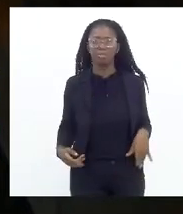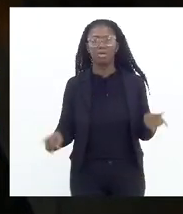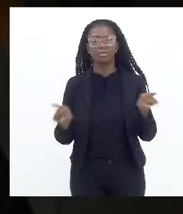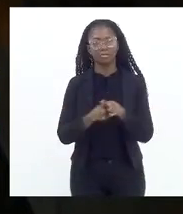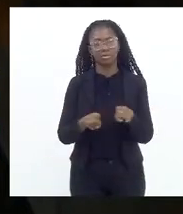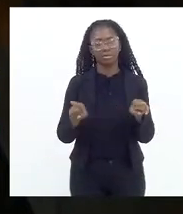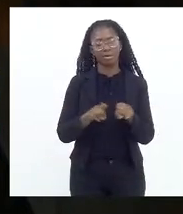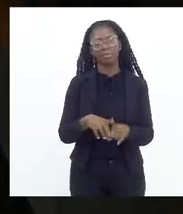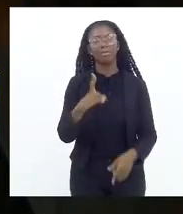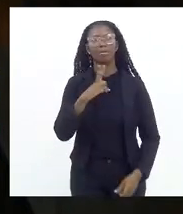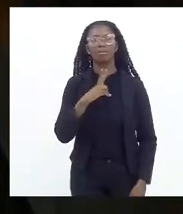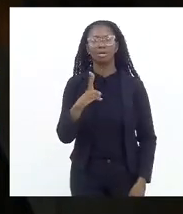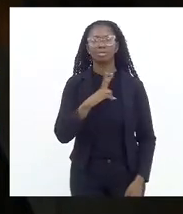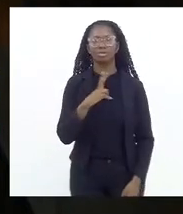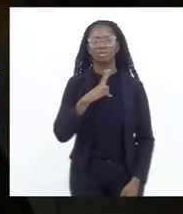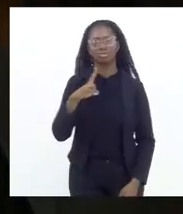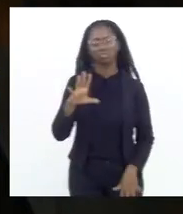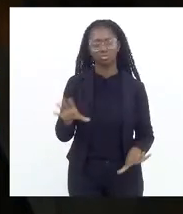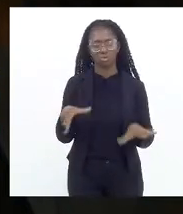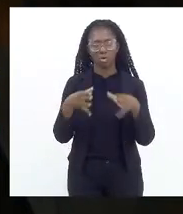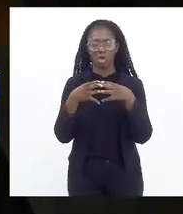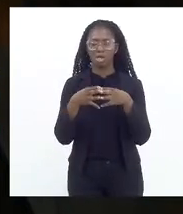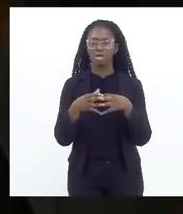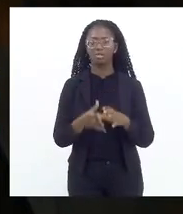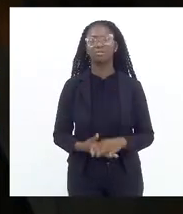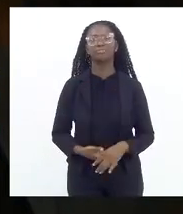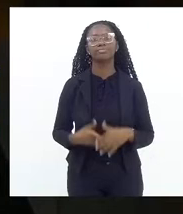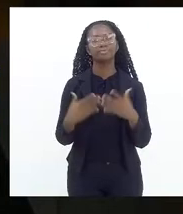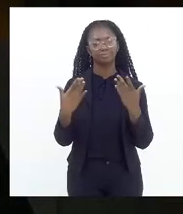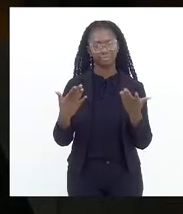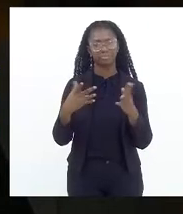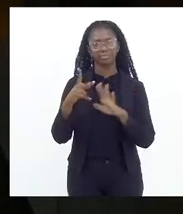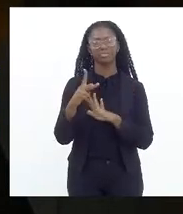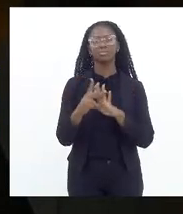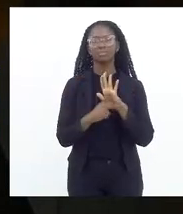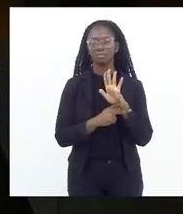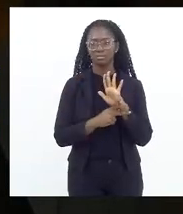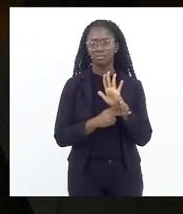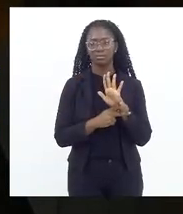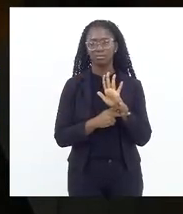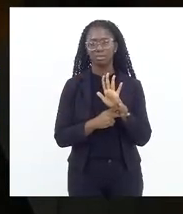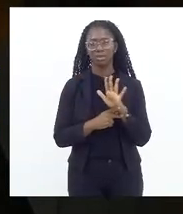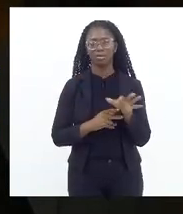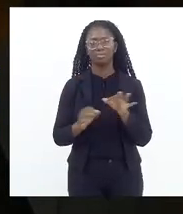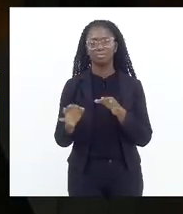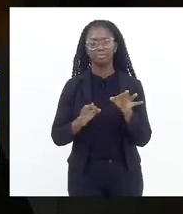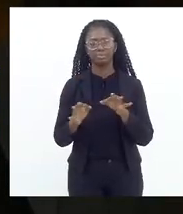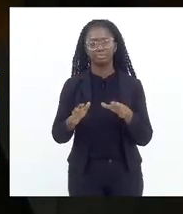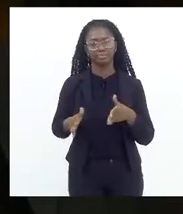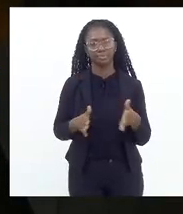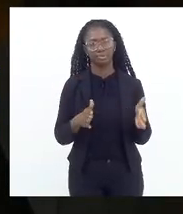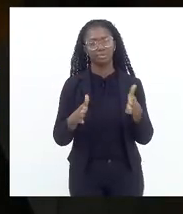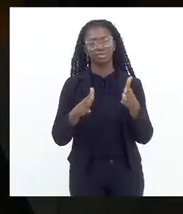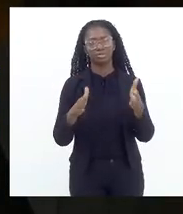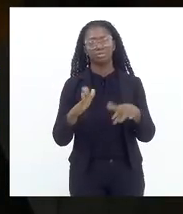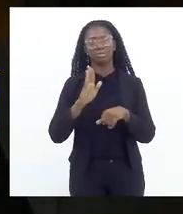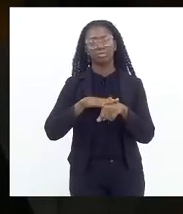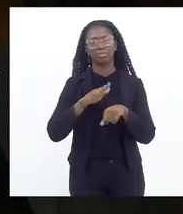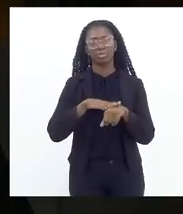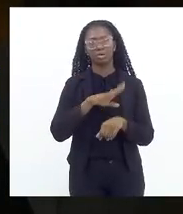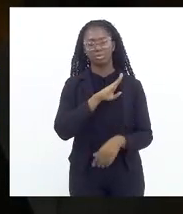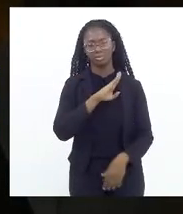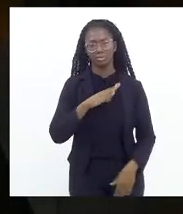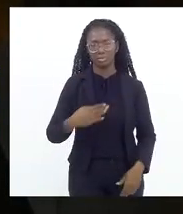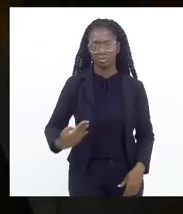espaços privados de uso coletivo. Então, o projeto constrói o caminho para que o próprio